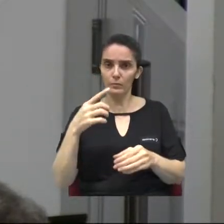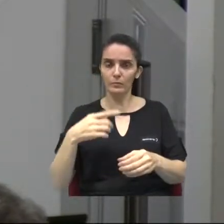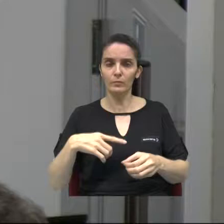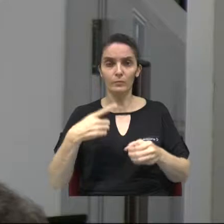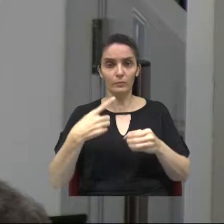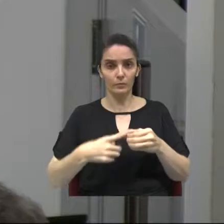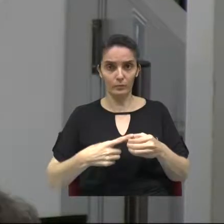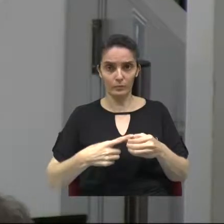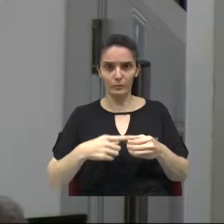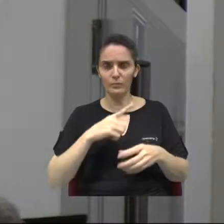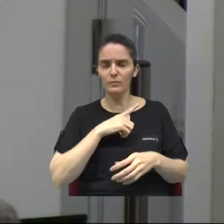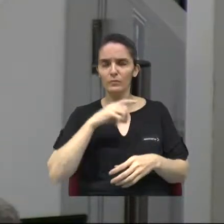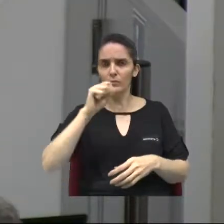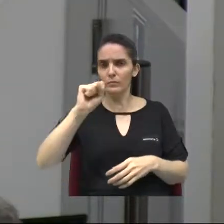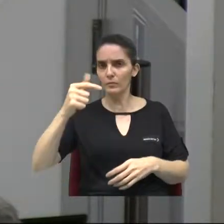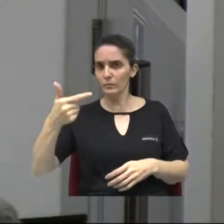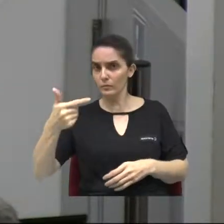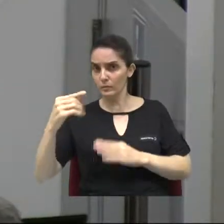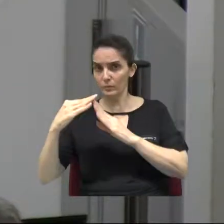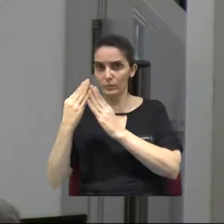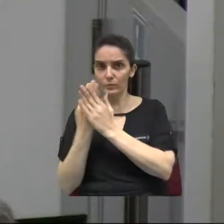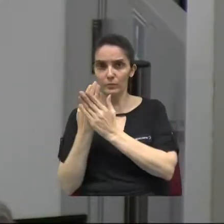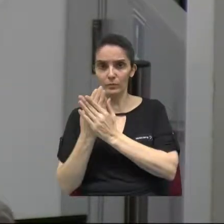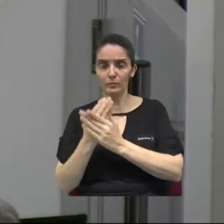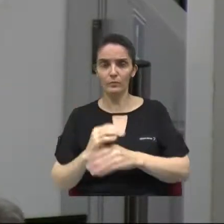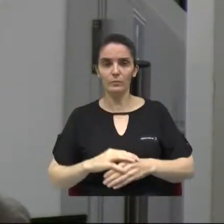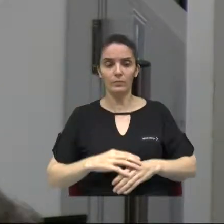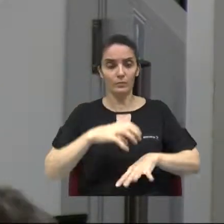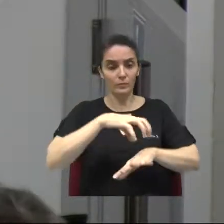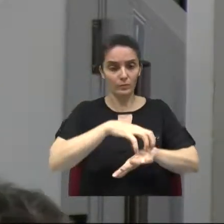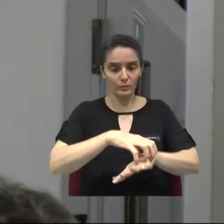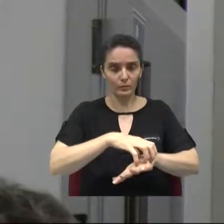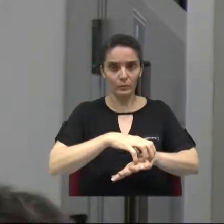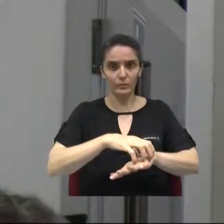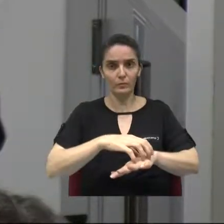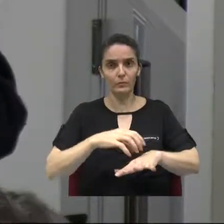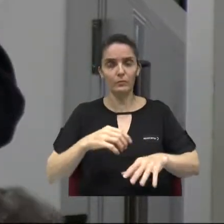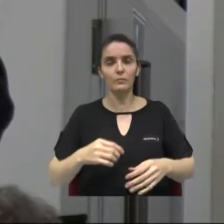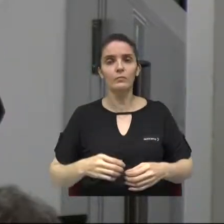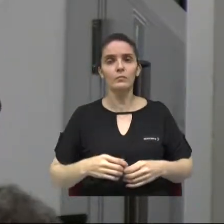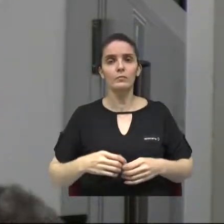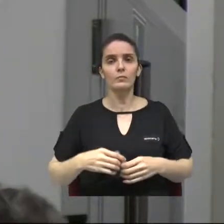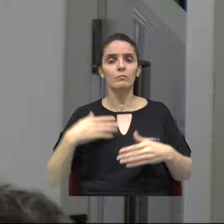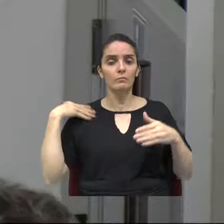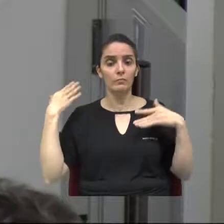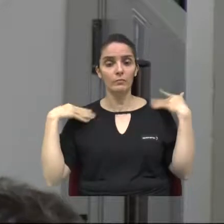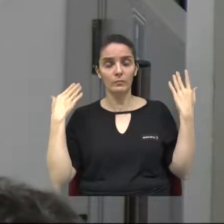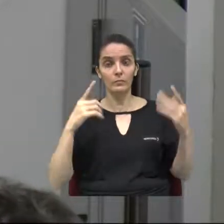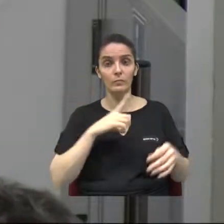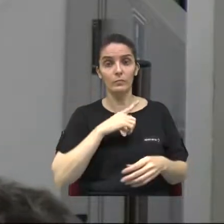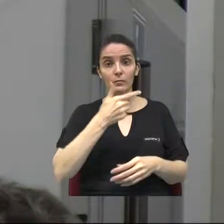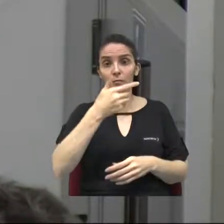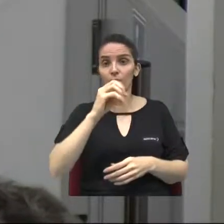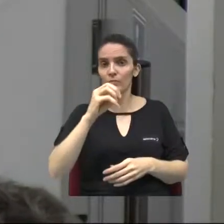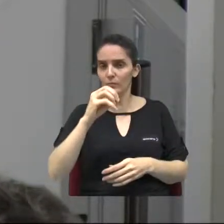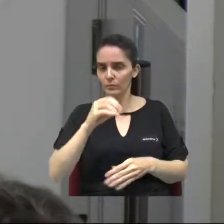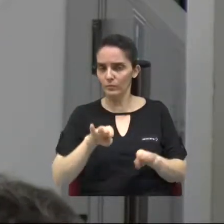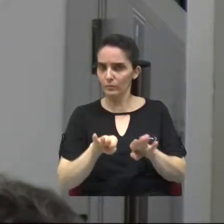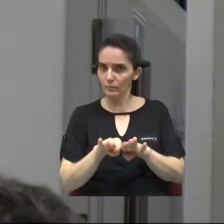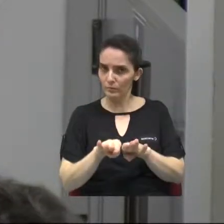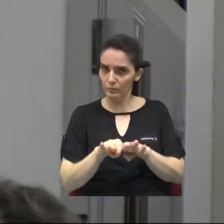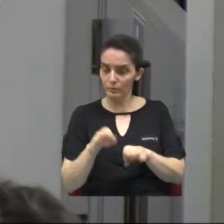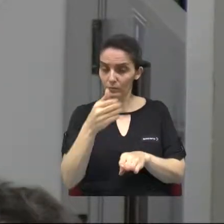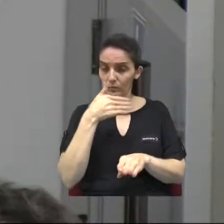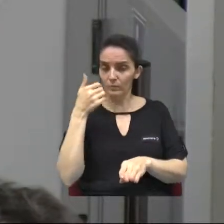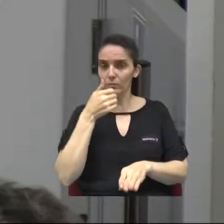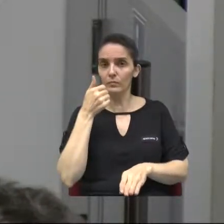81, 82 escolas. Centro comunitário, cerca de 20 centro comunitário. Então, é importante pensar nisso também. E, melhor